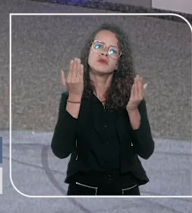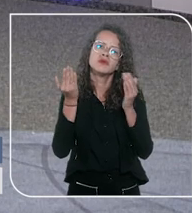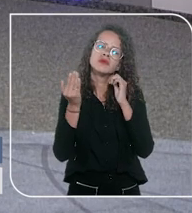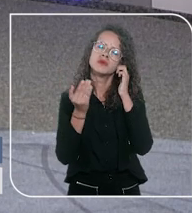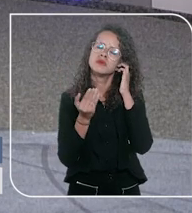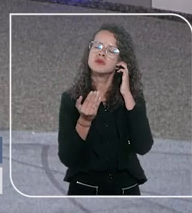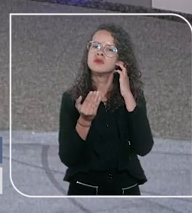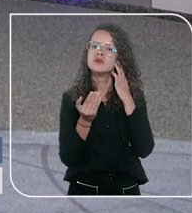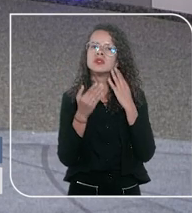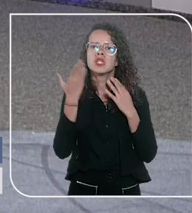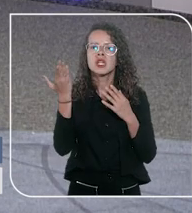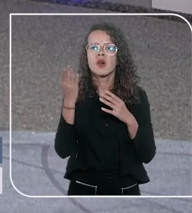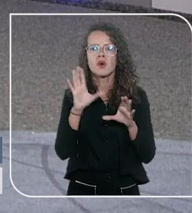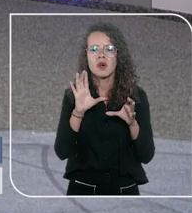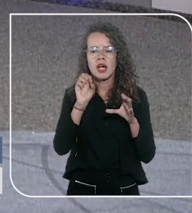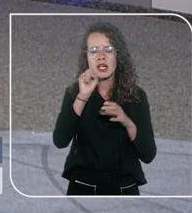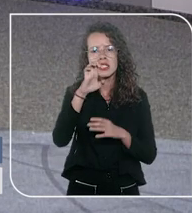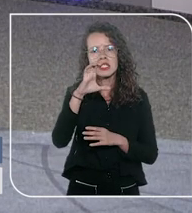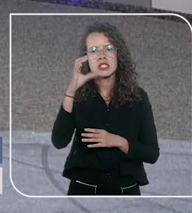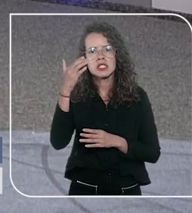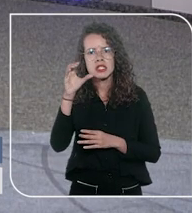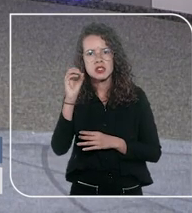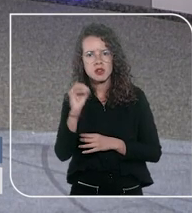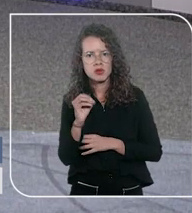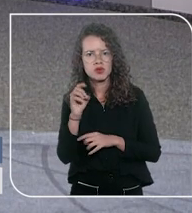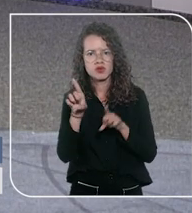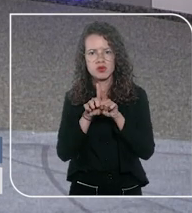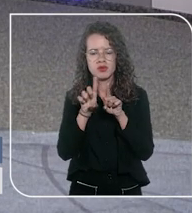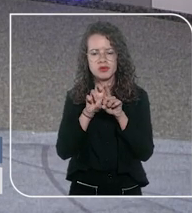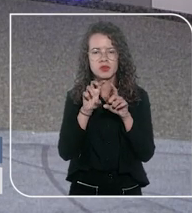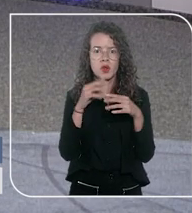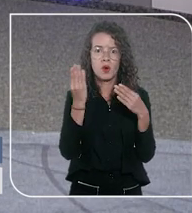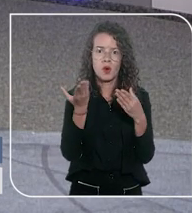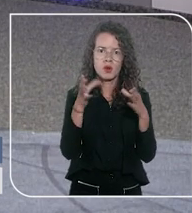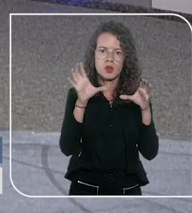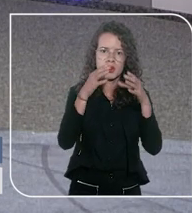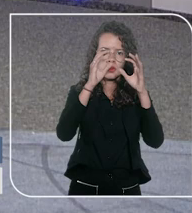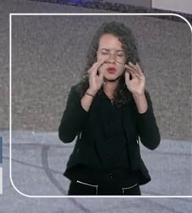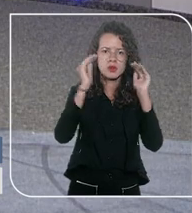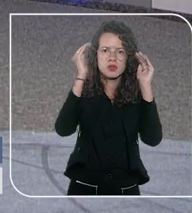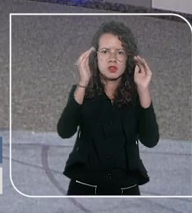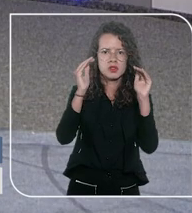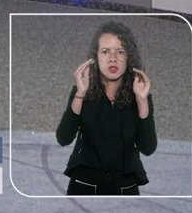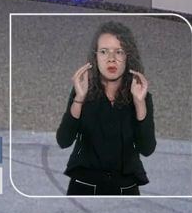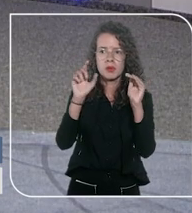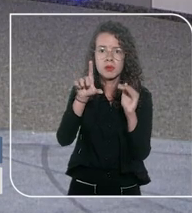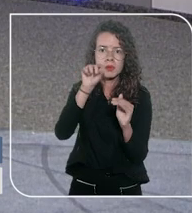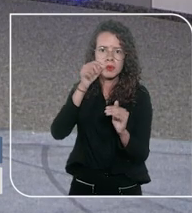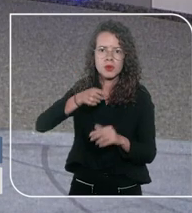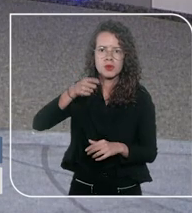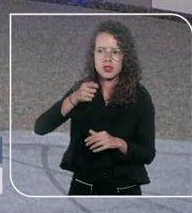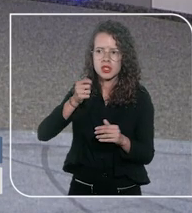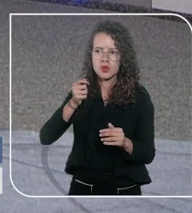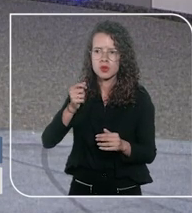ou a Corte Especial do STJ ficam limitadas a escolher uma dessas teses?